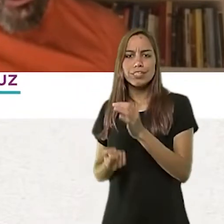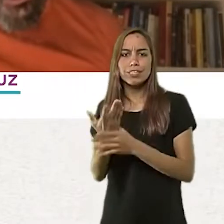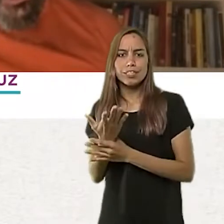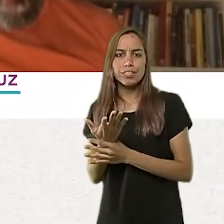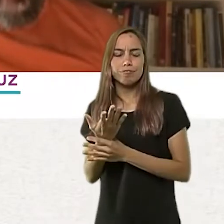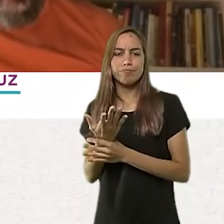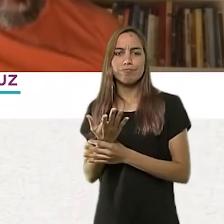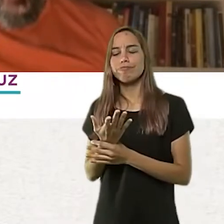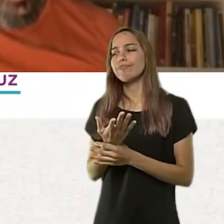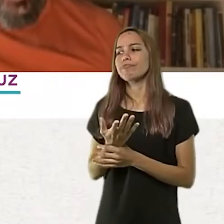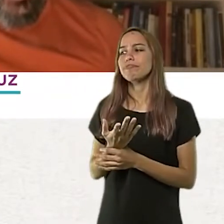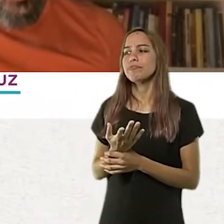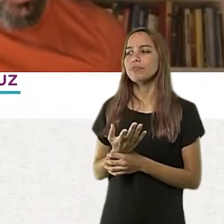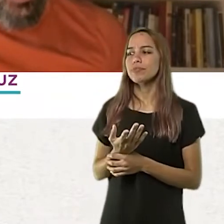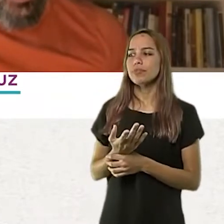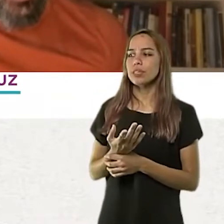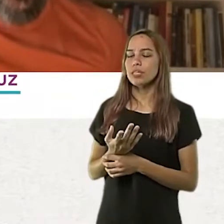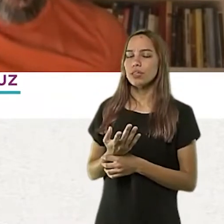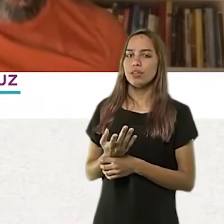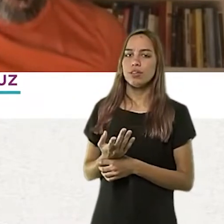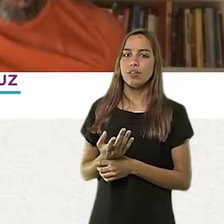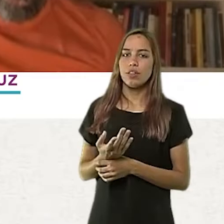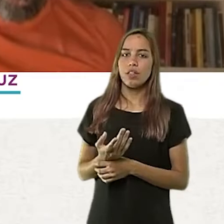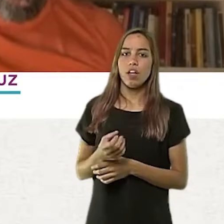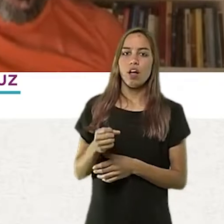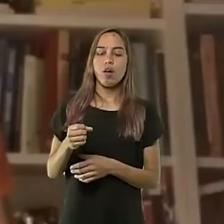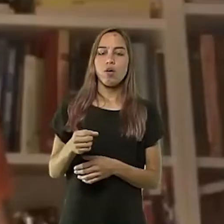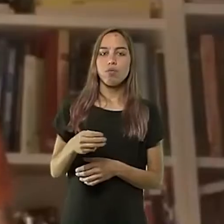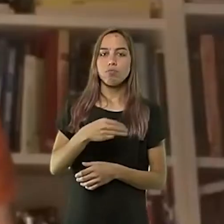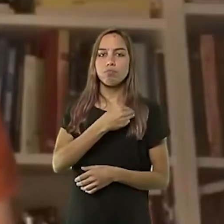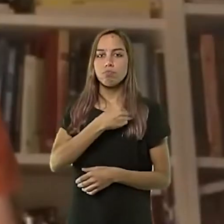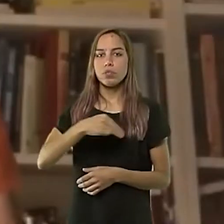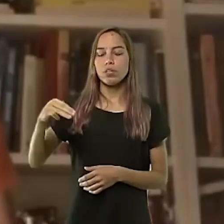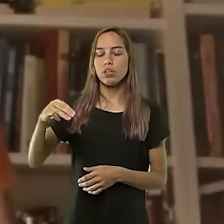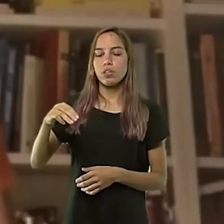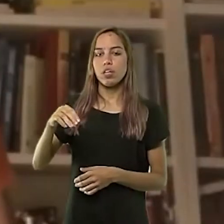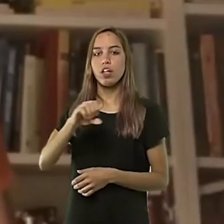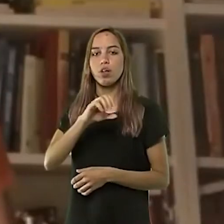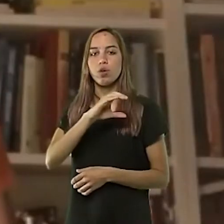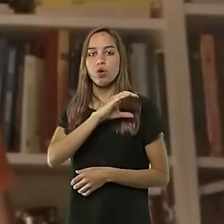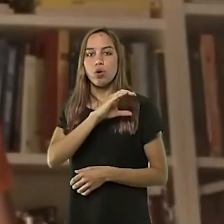extinto, que não é inédito, mas é raro,